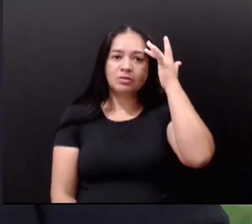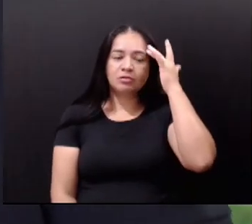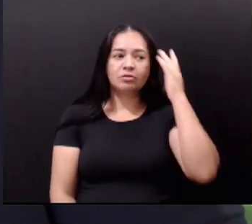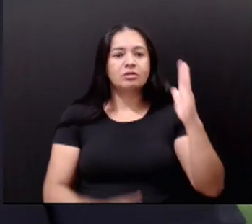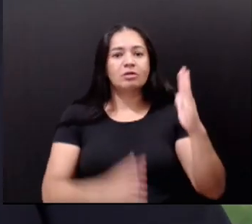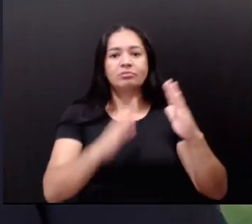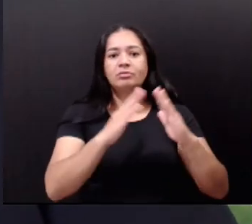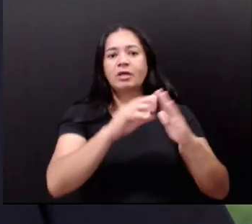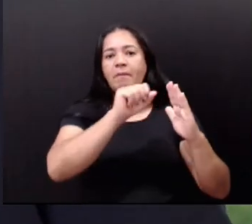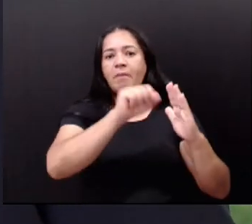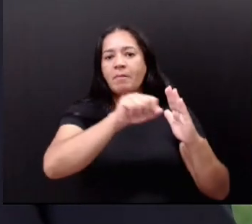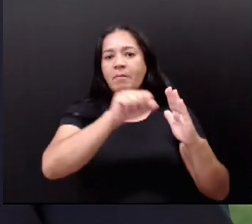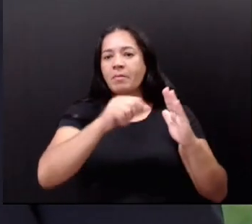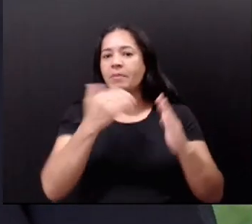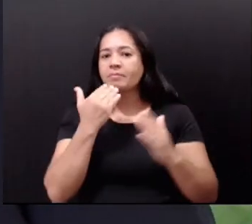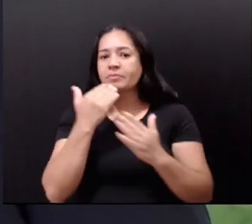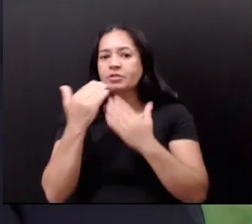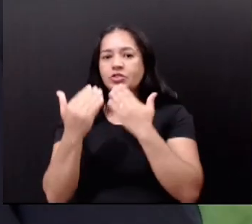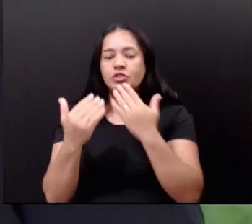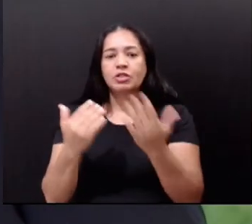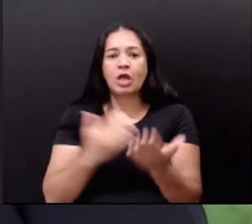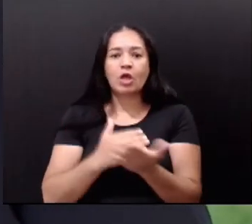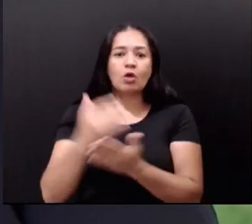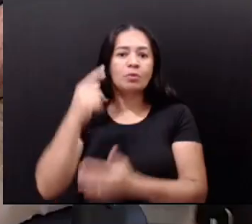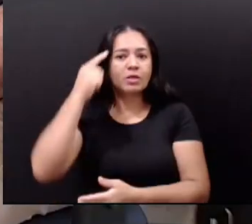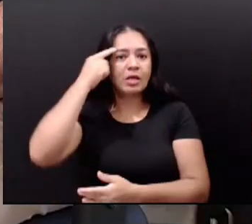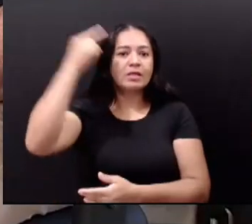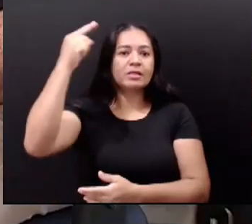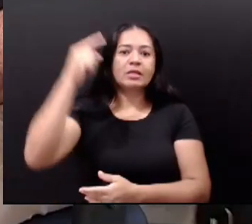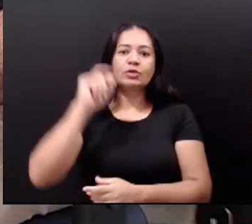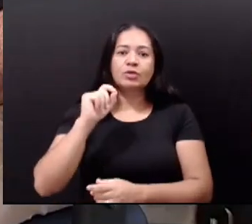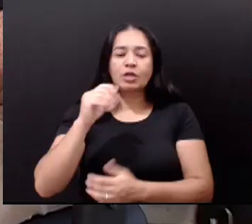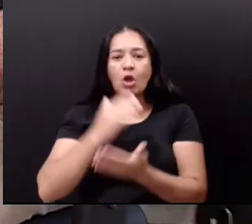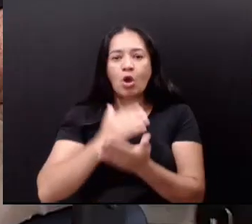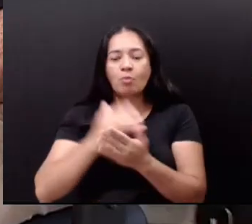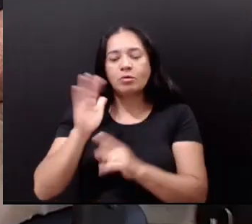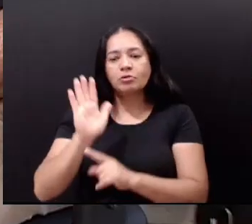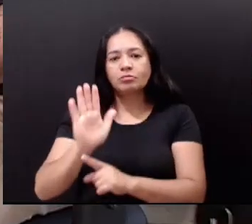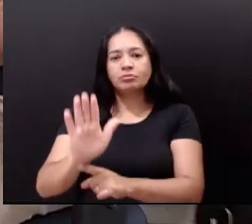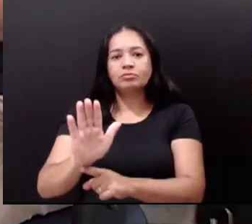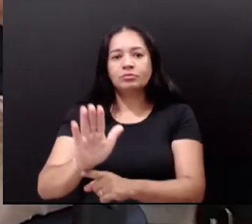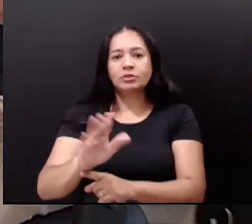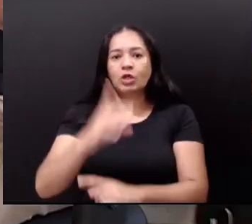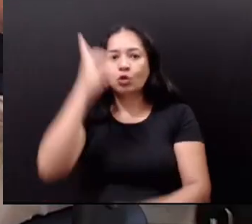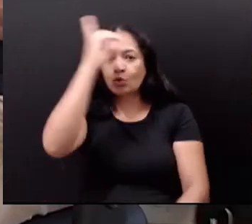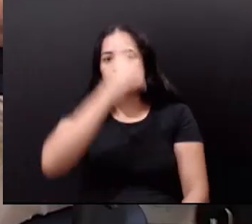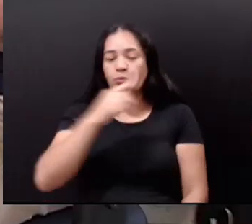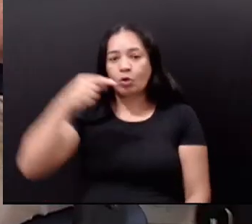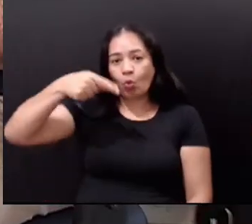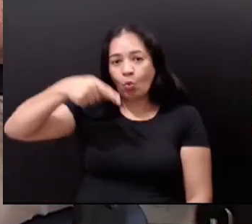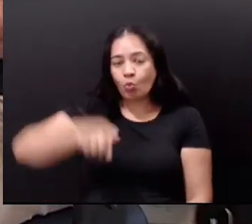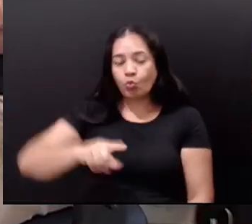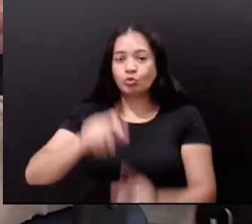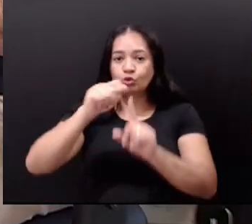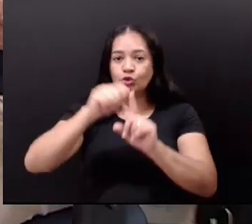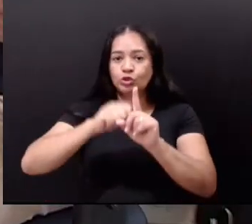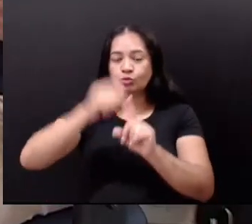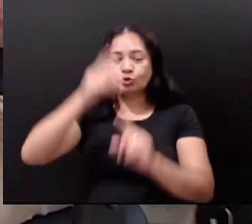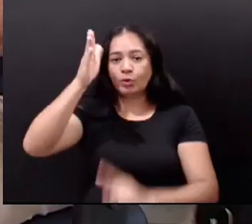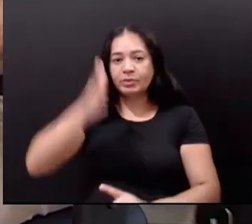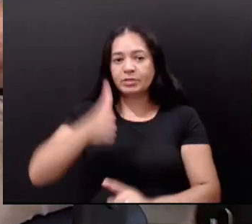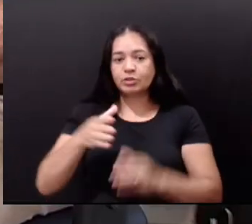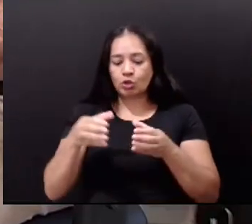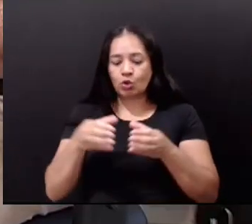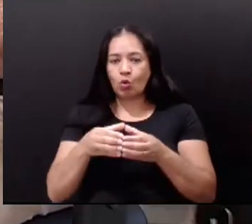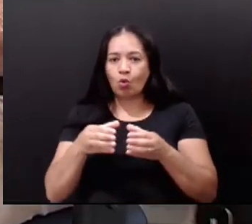coisas, e aí surgiu essa ideia de começar a ajudar. Então, no último domingo de cada mês, esse grupo ia arrecadando